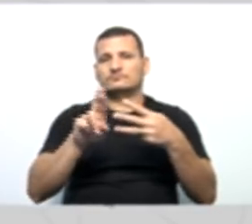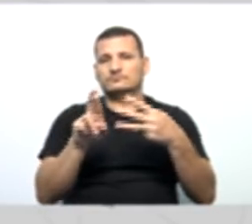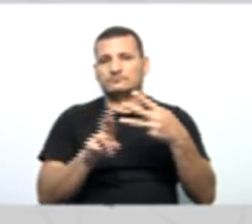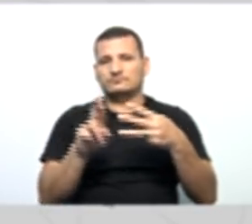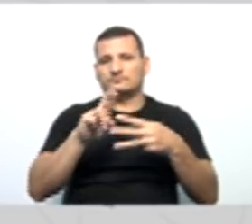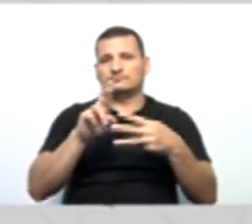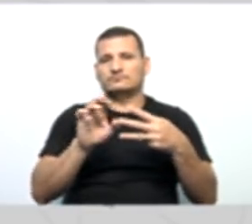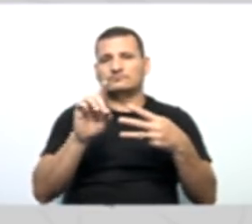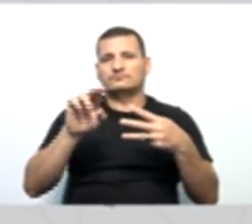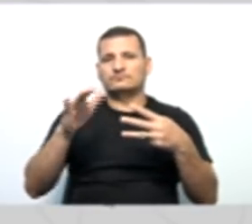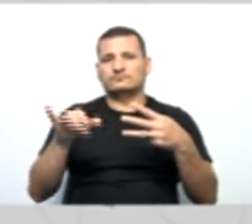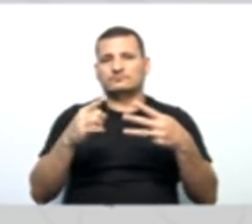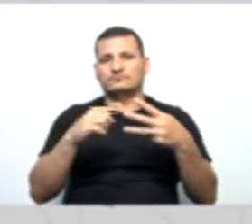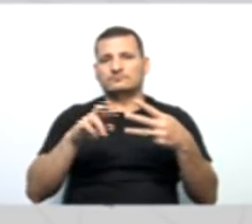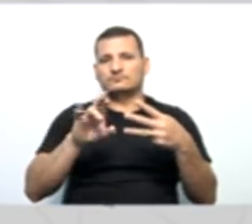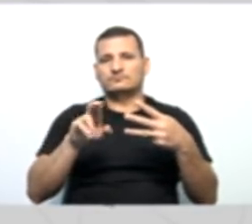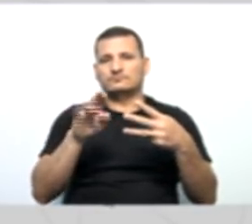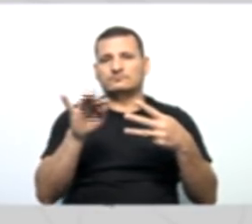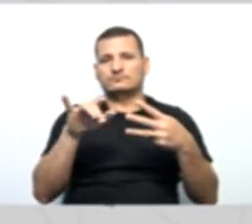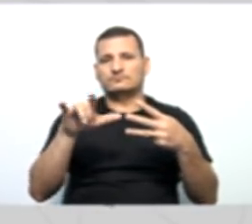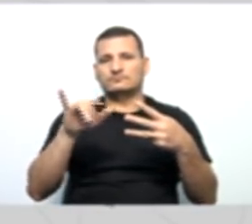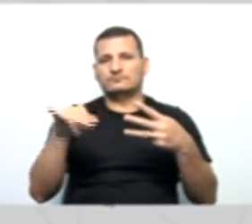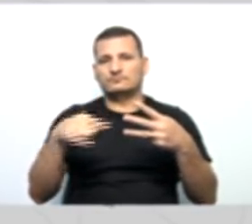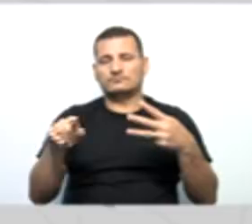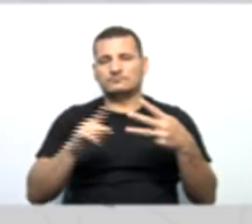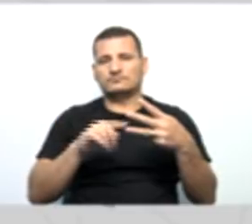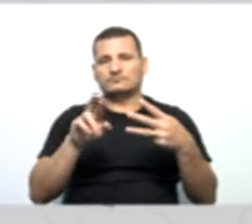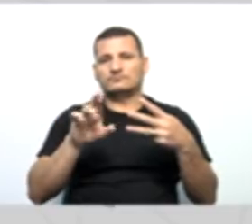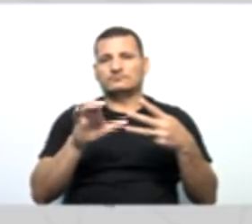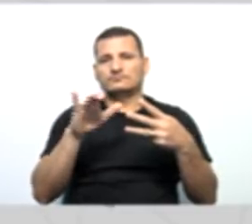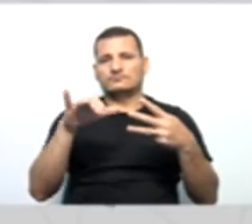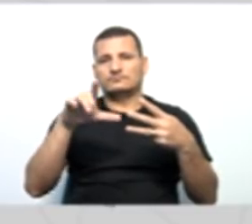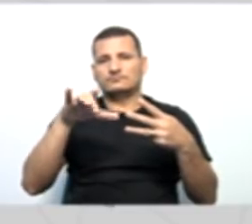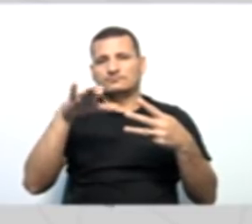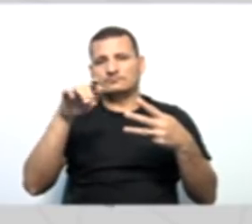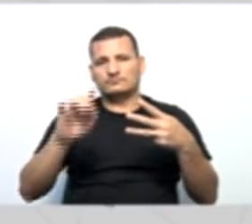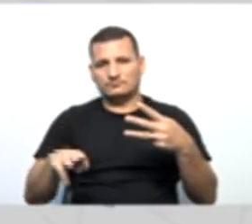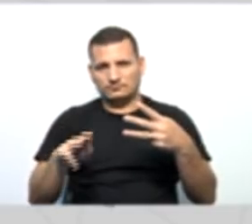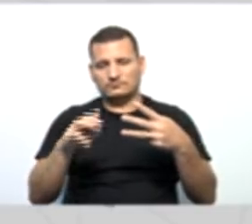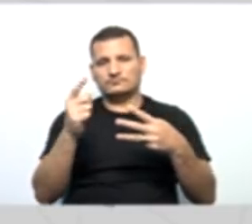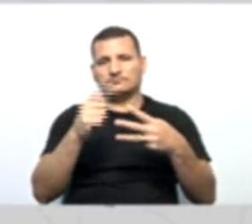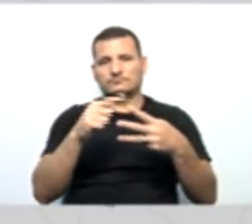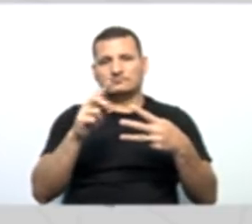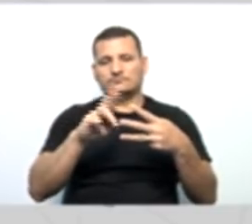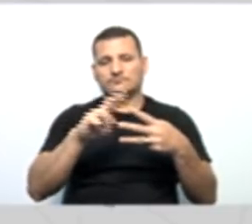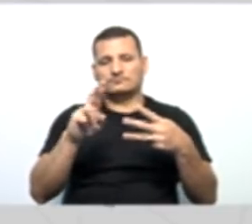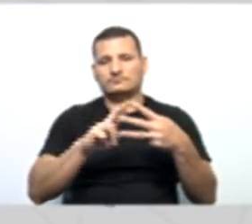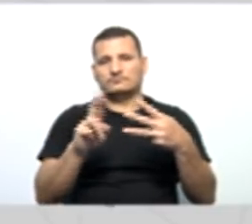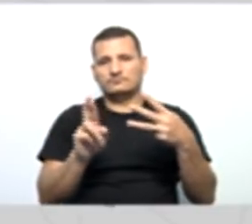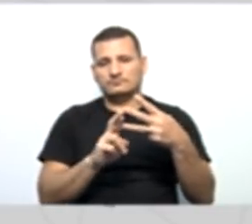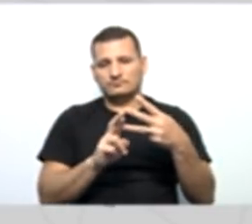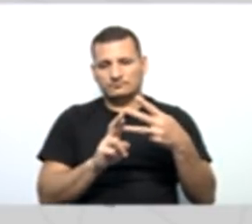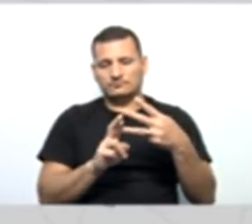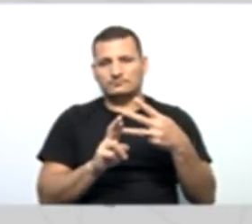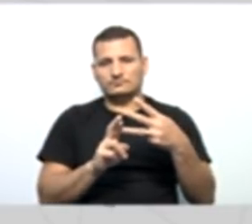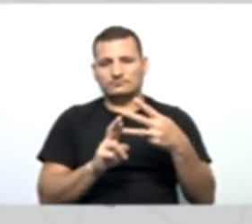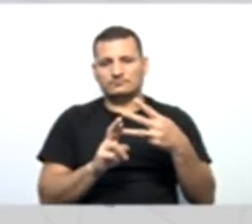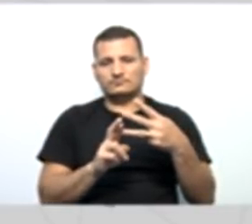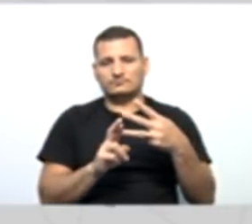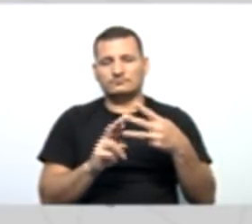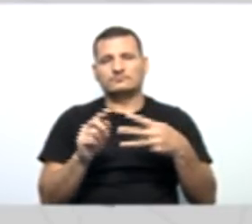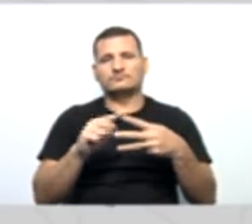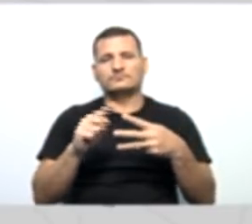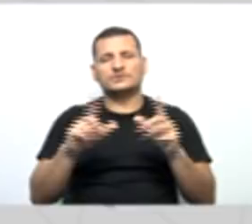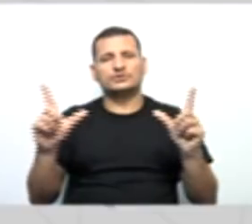redução, reutilização e reciclagem. Lembra disso, hein? Os 3 R's. Redução. Reduzir cada vez